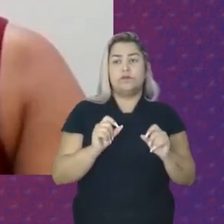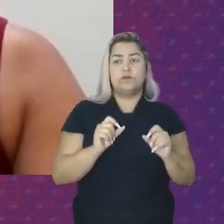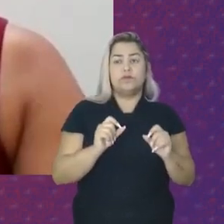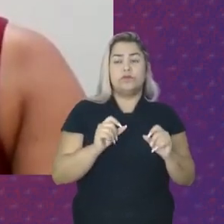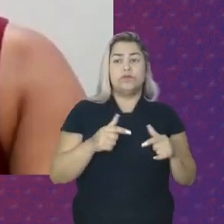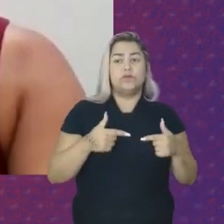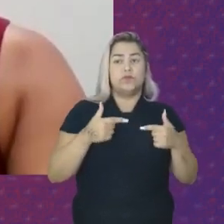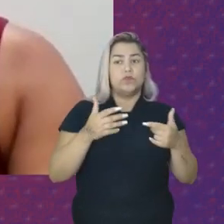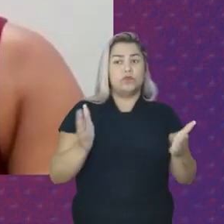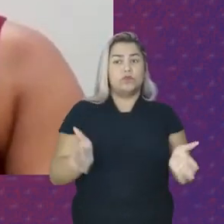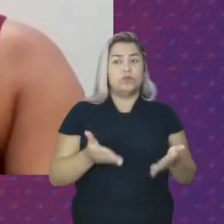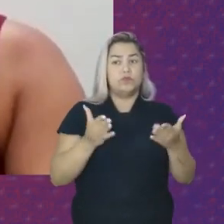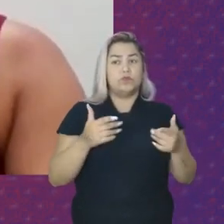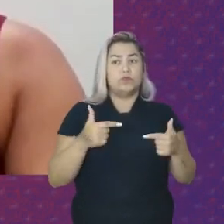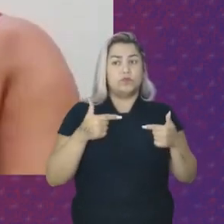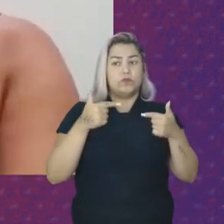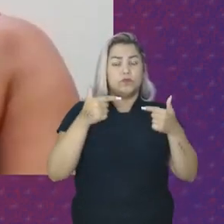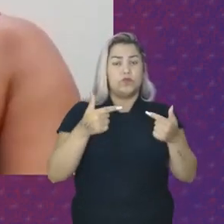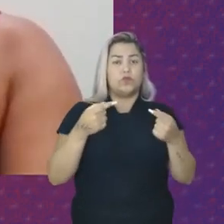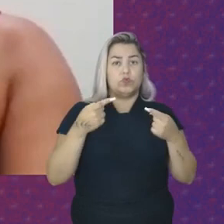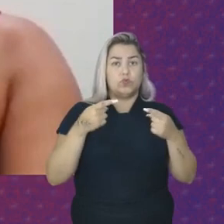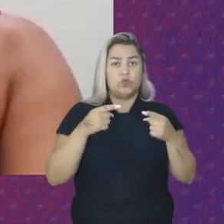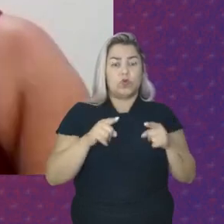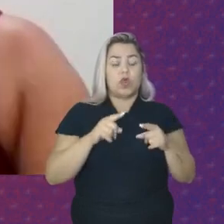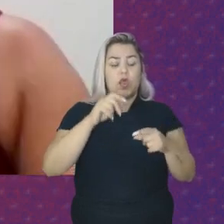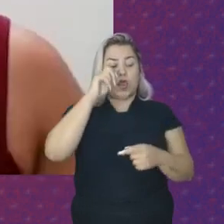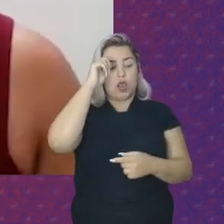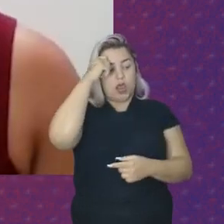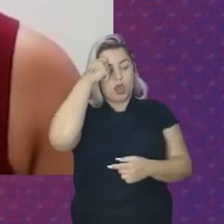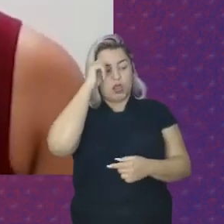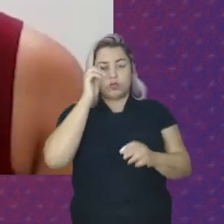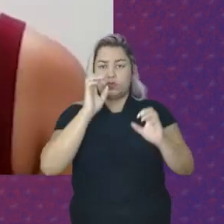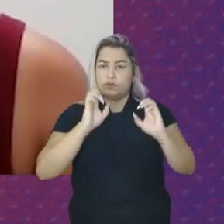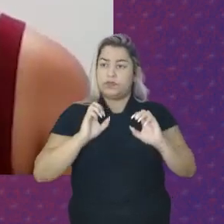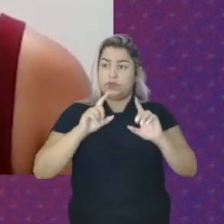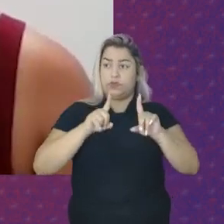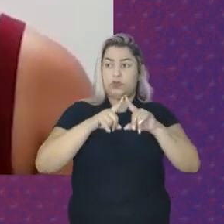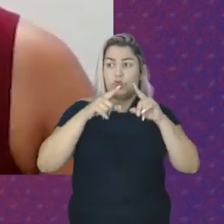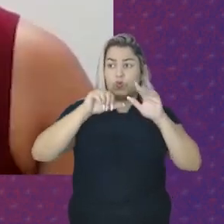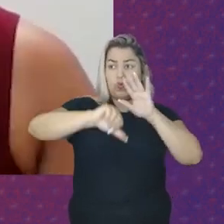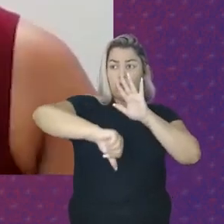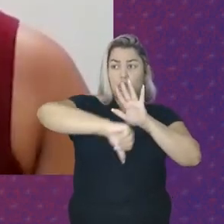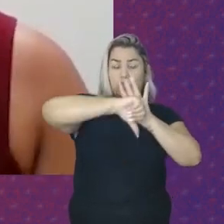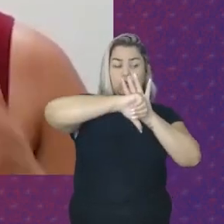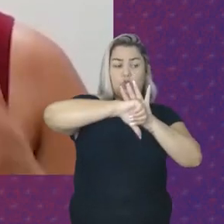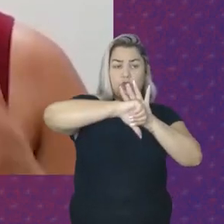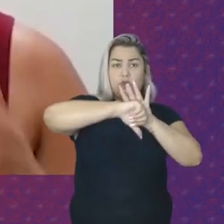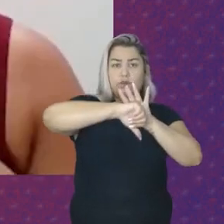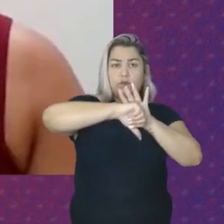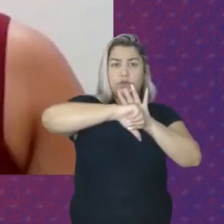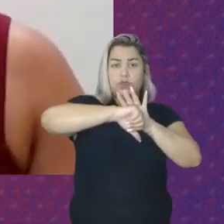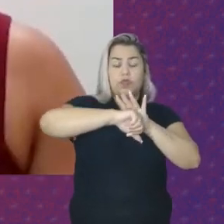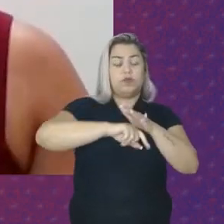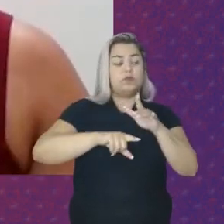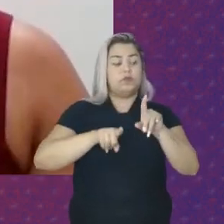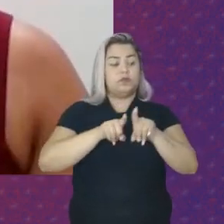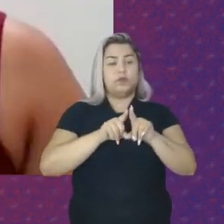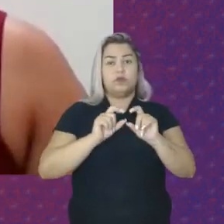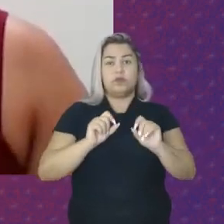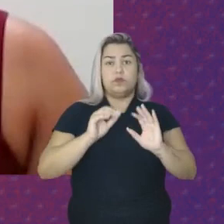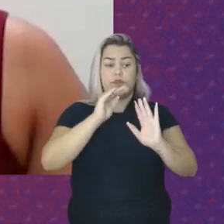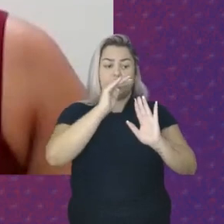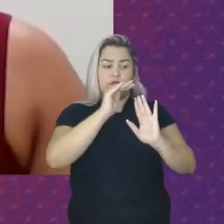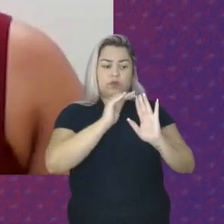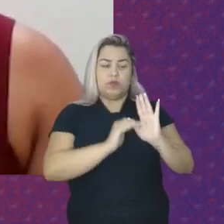fomento a políticas de enfrentamento ao racismo estrutural e os crimes daí derivados. Todos esses eixos, de certa forma, eles estão